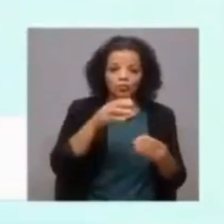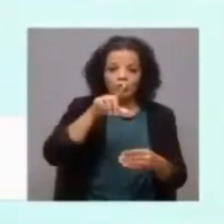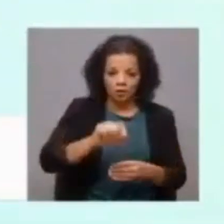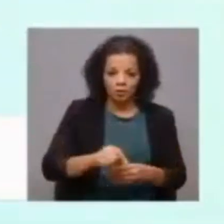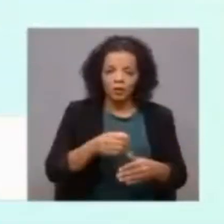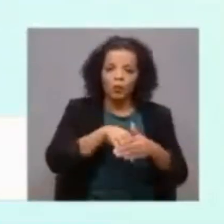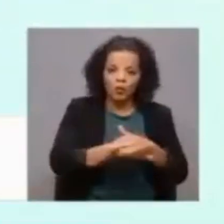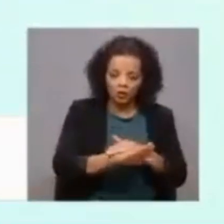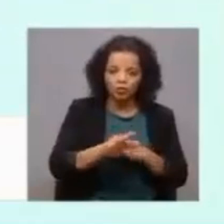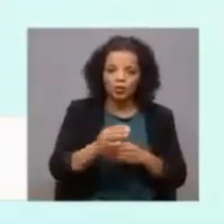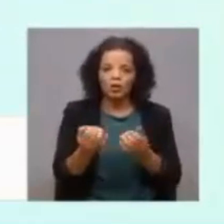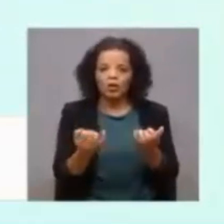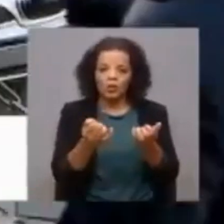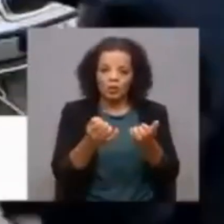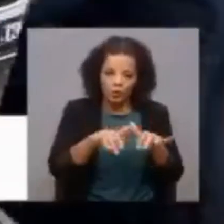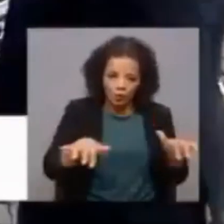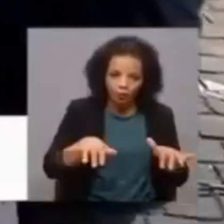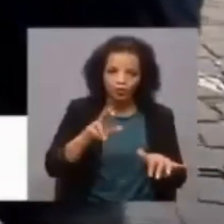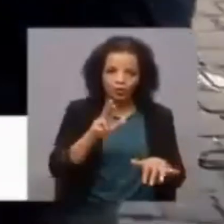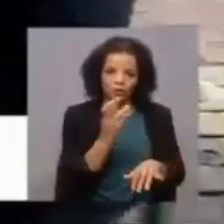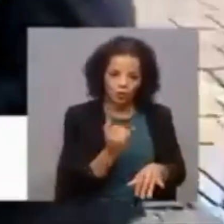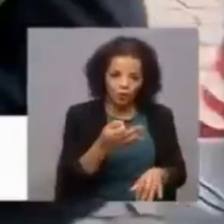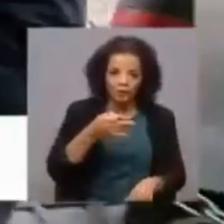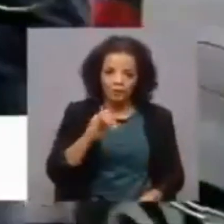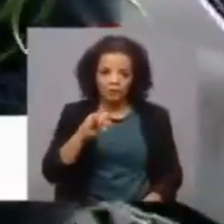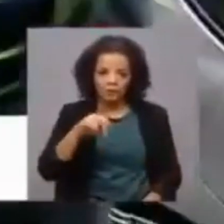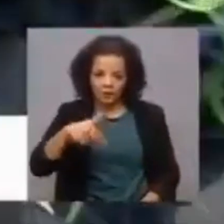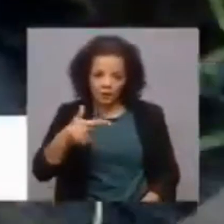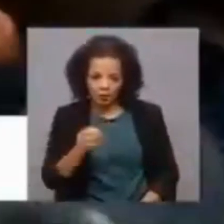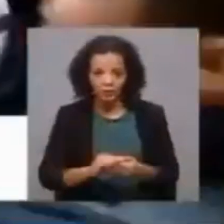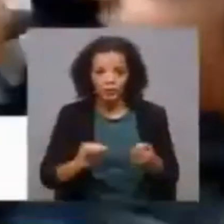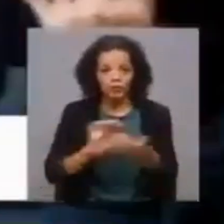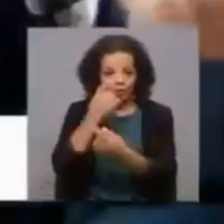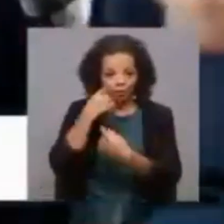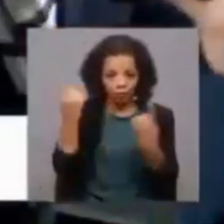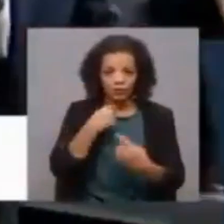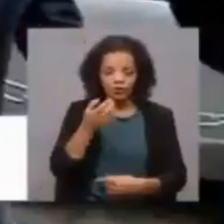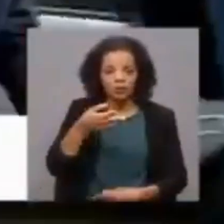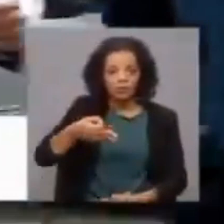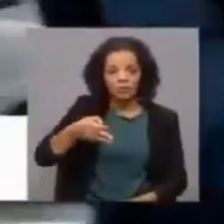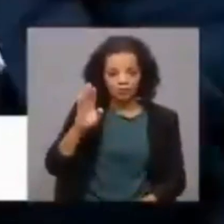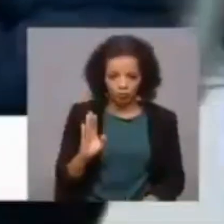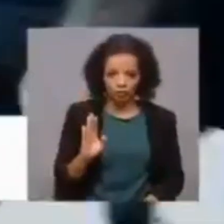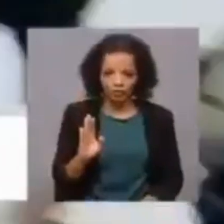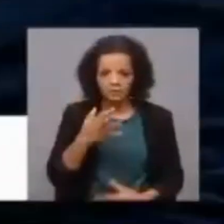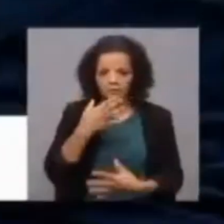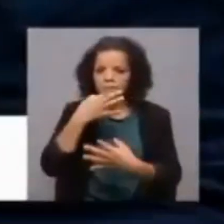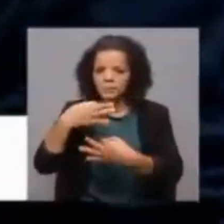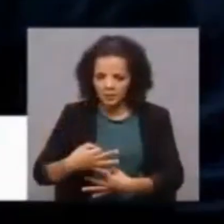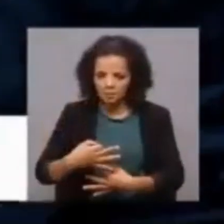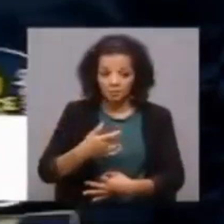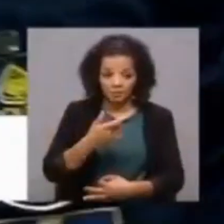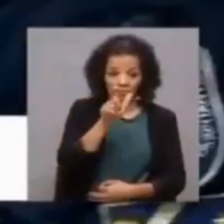nos computadores e discos rígidos de Rui Pinto. O Jornal Público revela que a Polícia Judiciária acredita que o